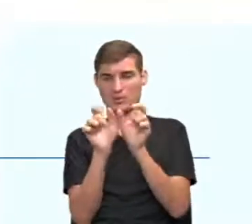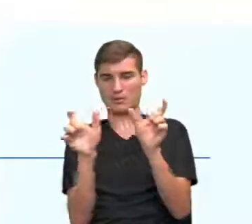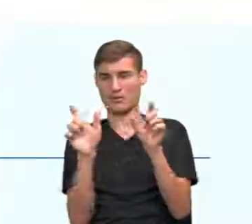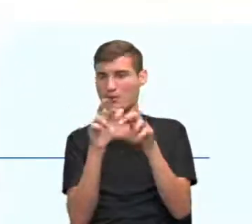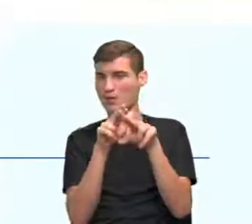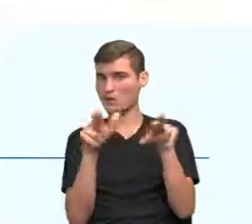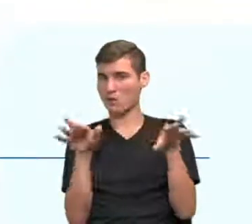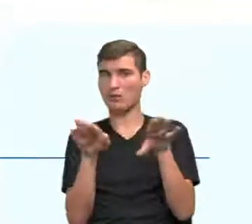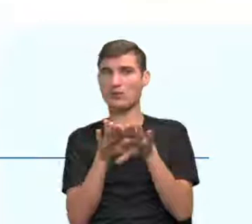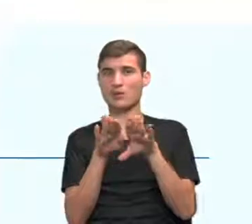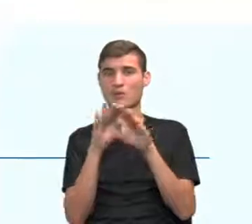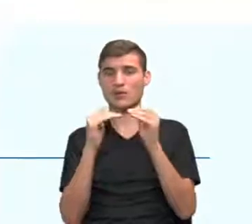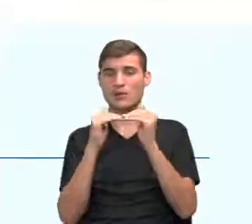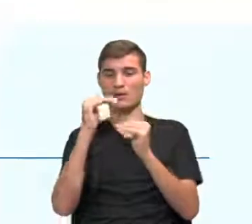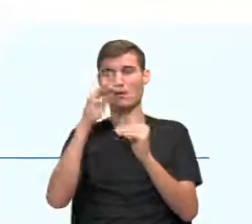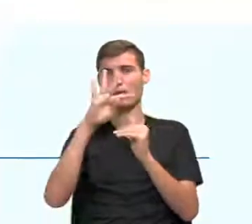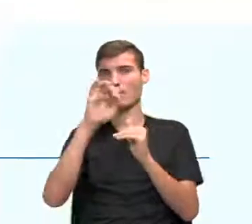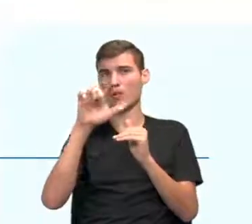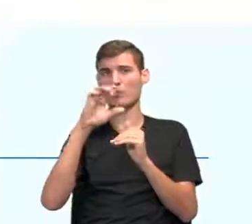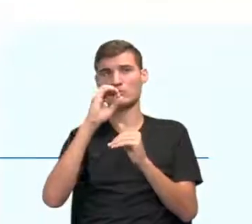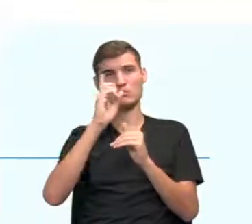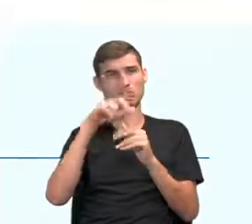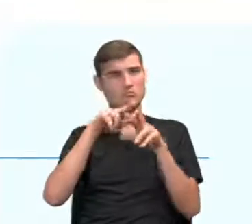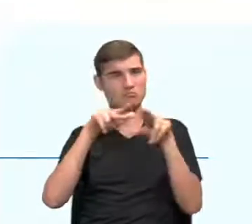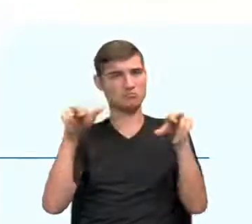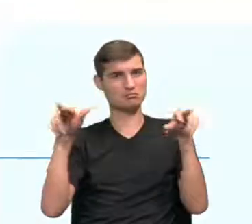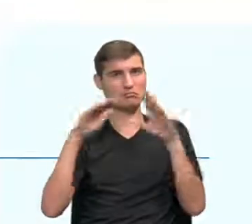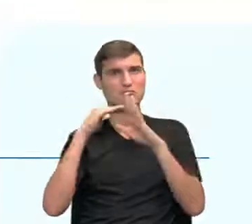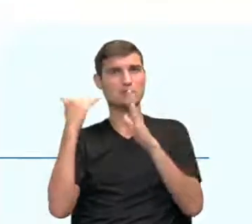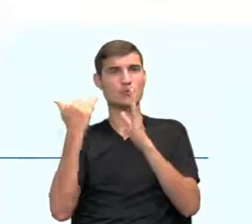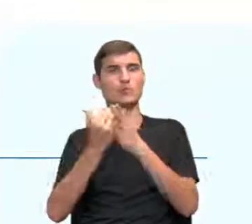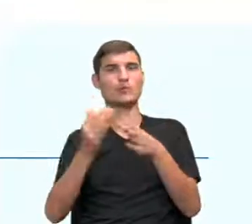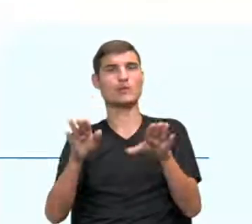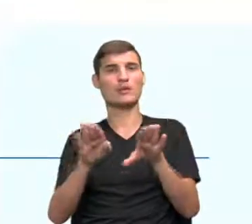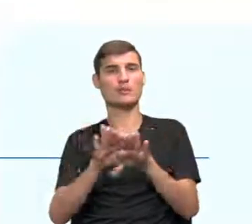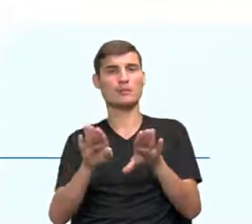tal zero em todo mundo.